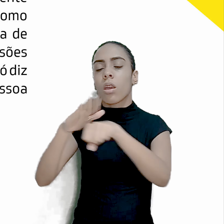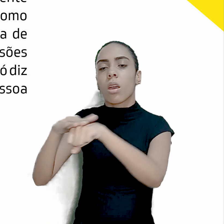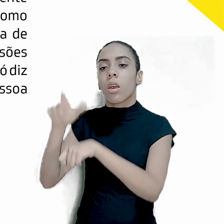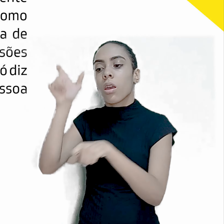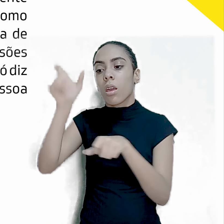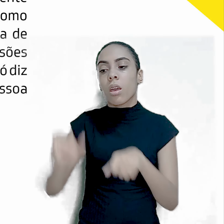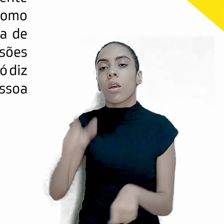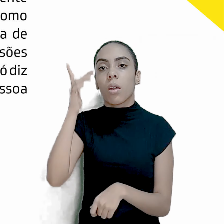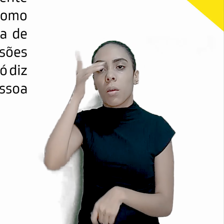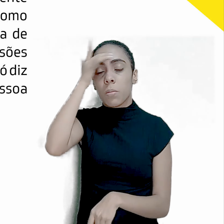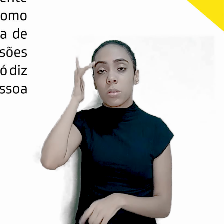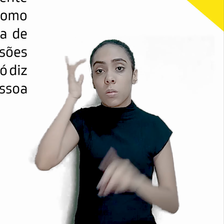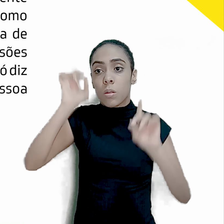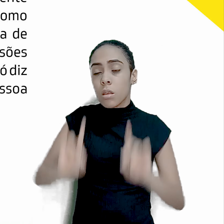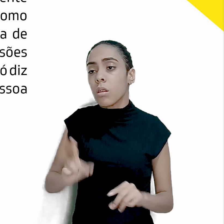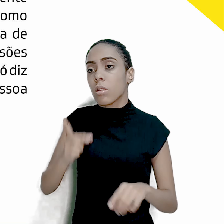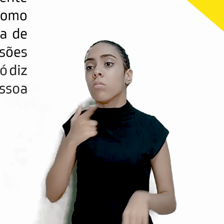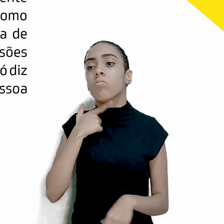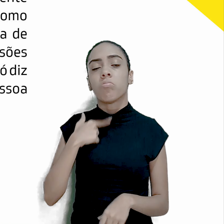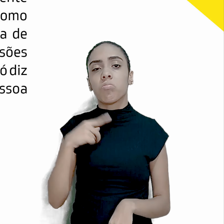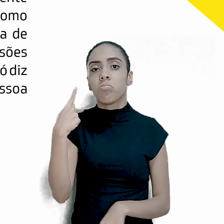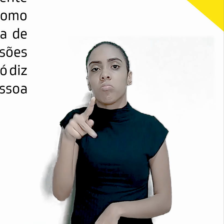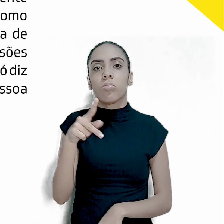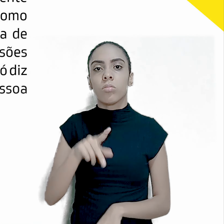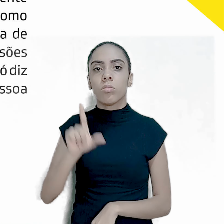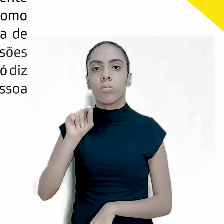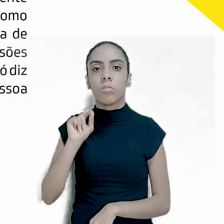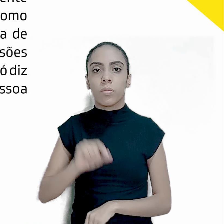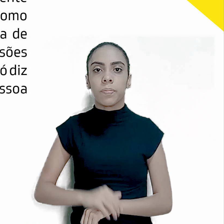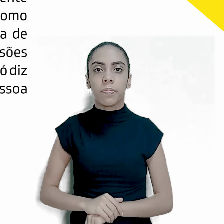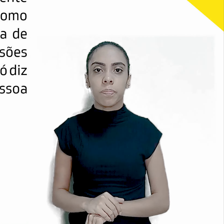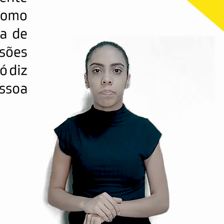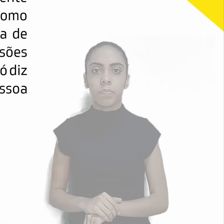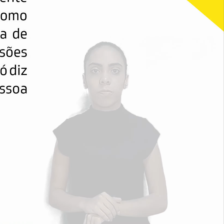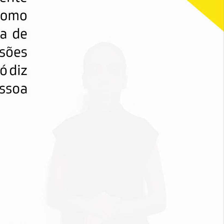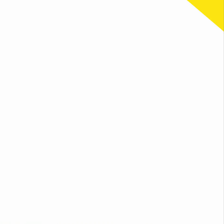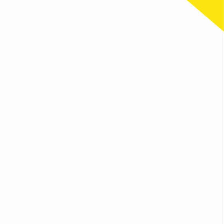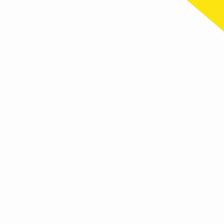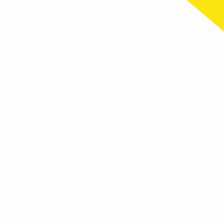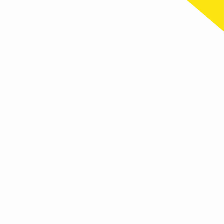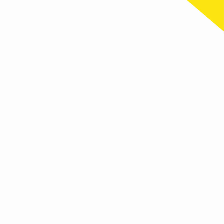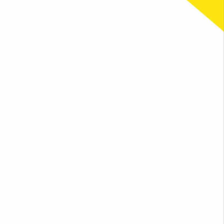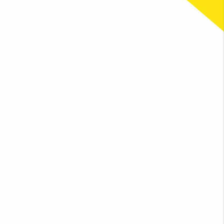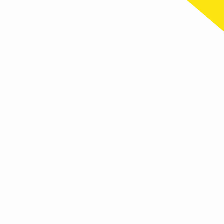dessas escolhas só diz respeito e só cabe à decisão da própria pessoa com deficiência